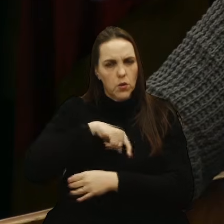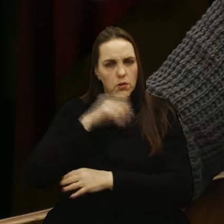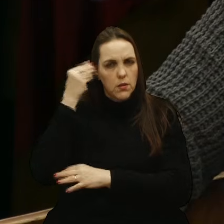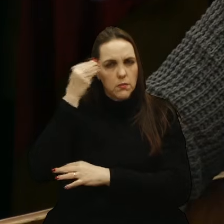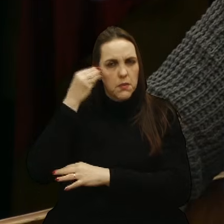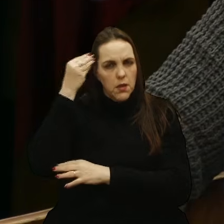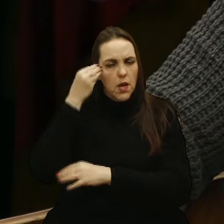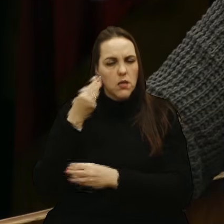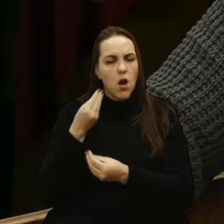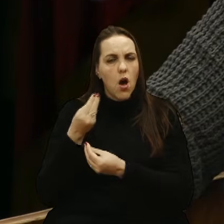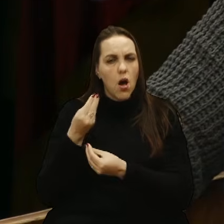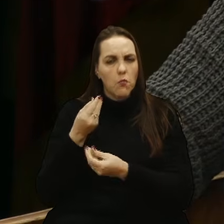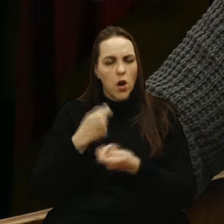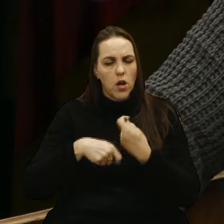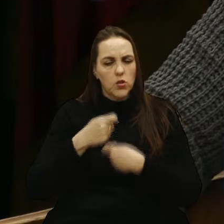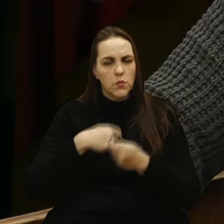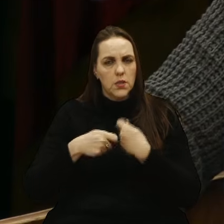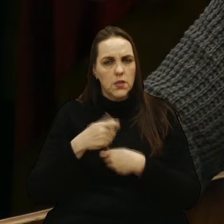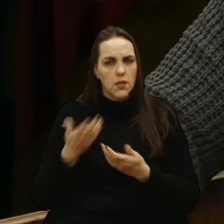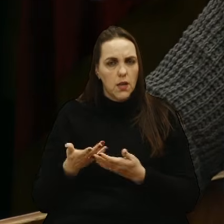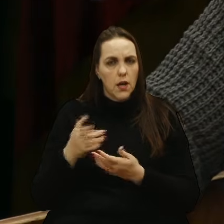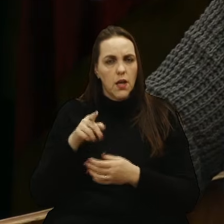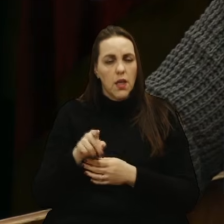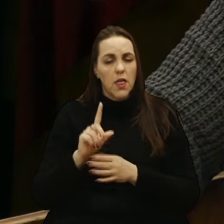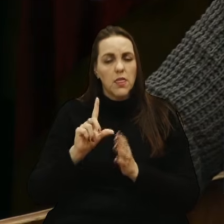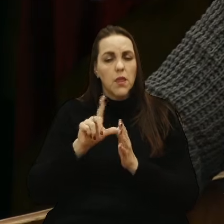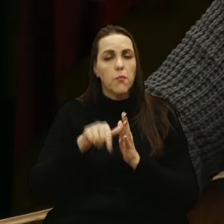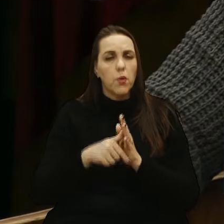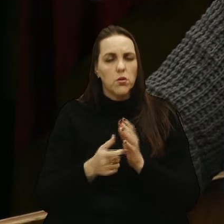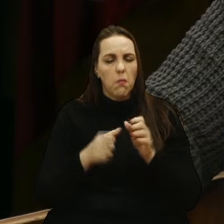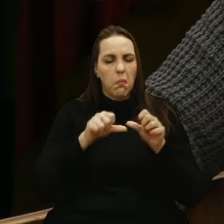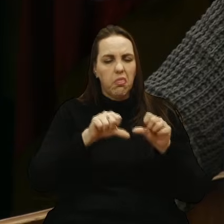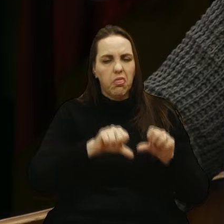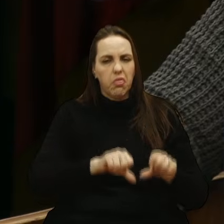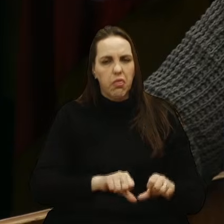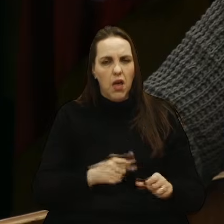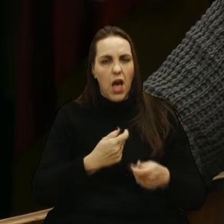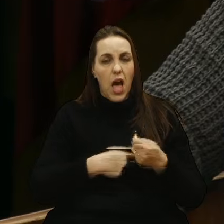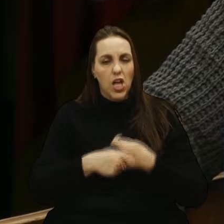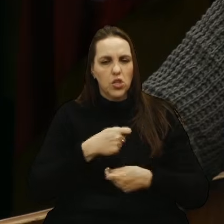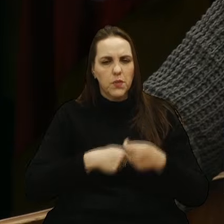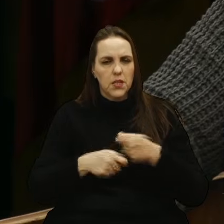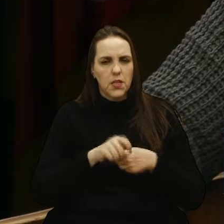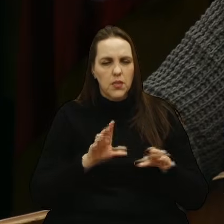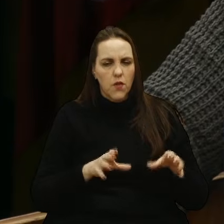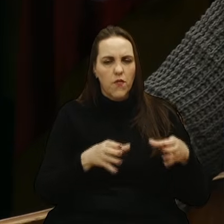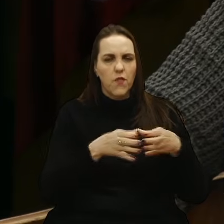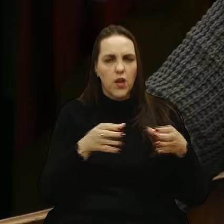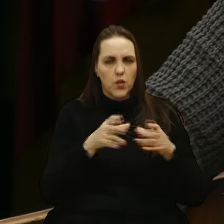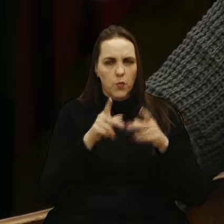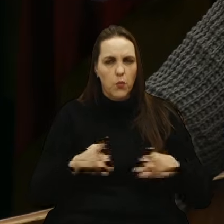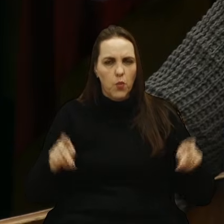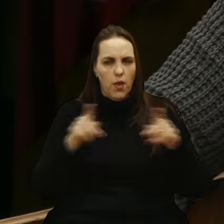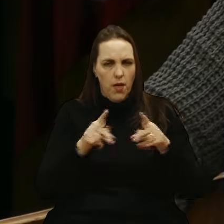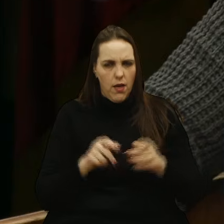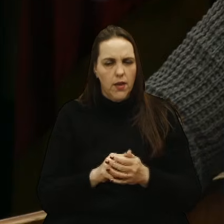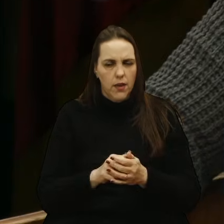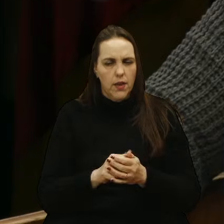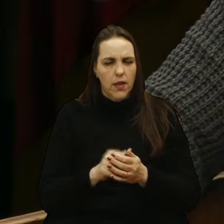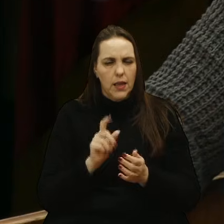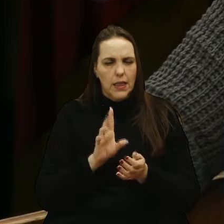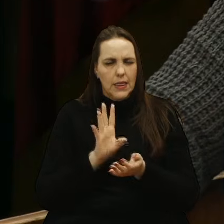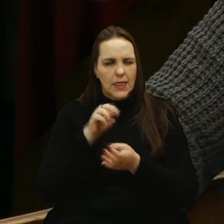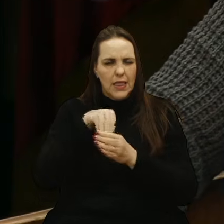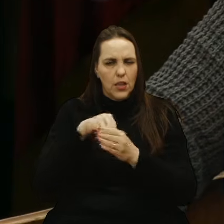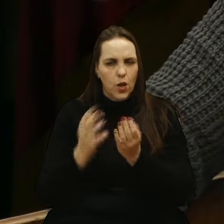pegar uma administração logo após o sucateamento que foi feito pela administração da Frente Popular, na